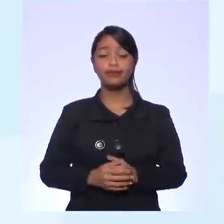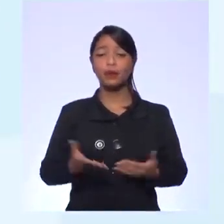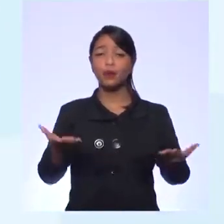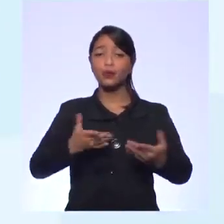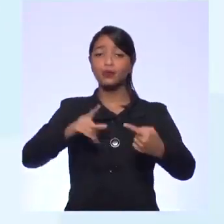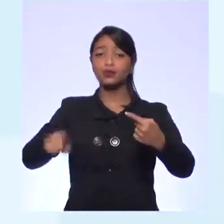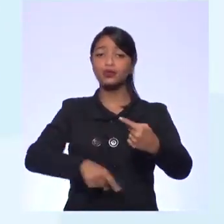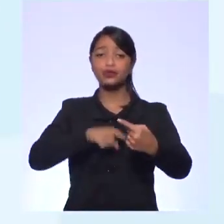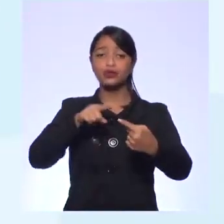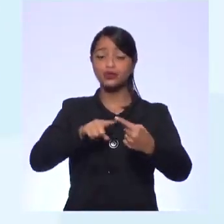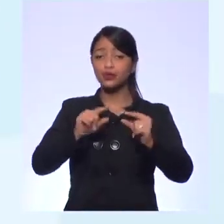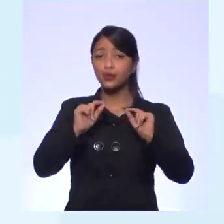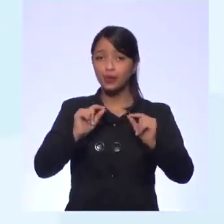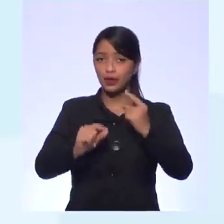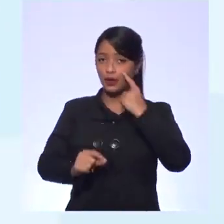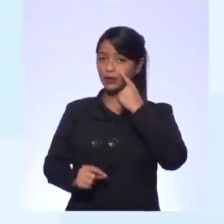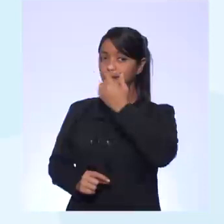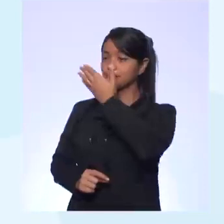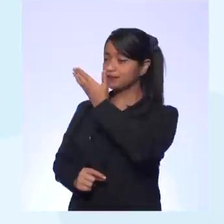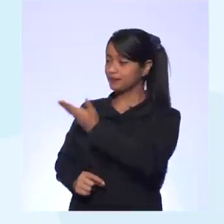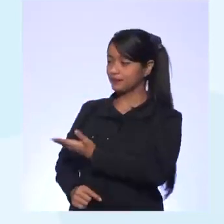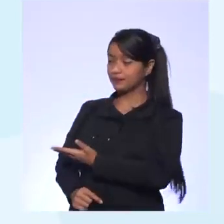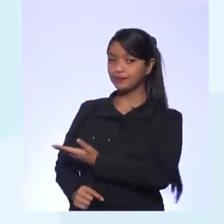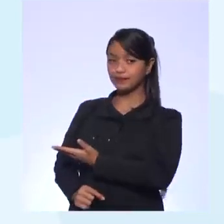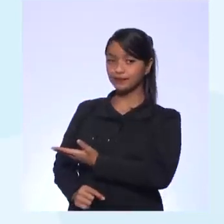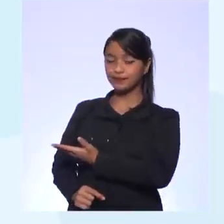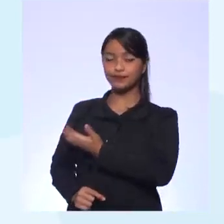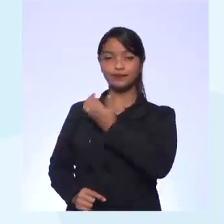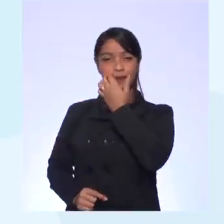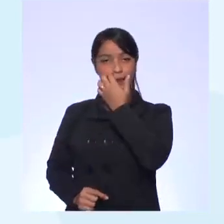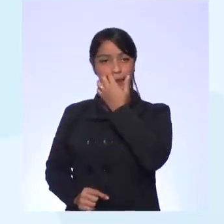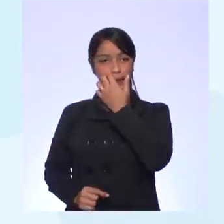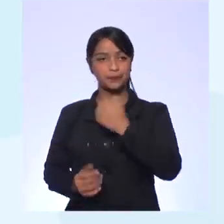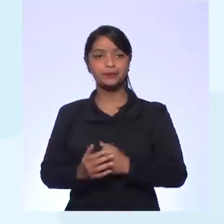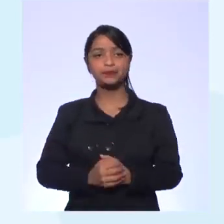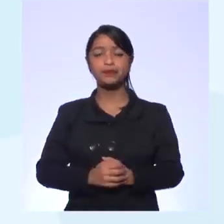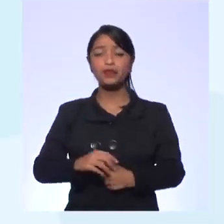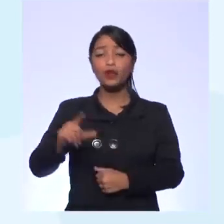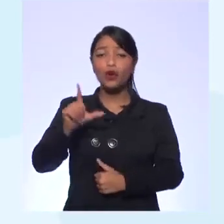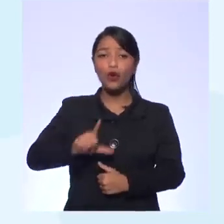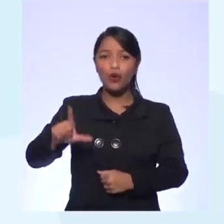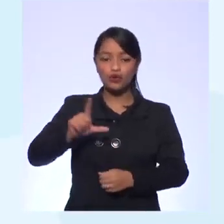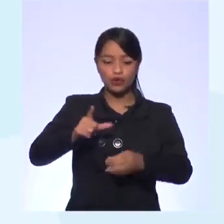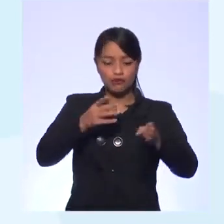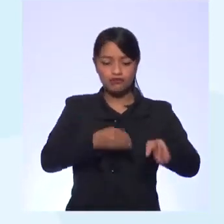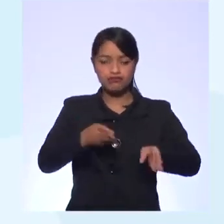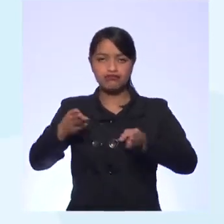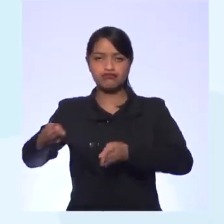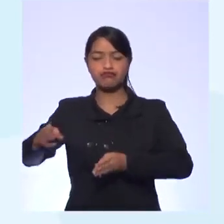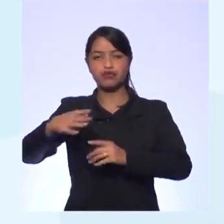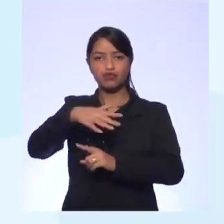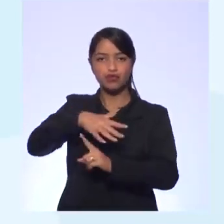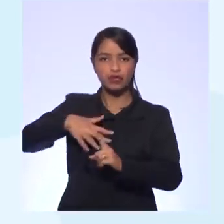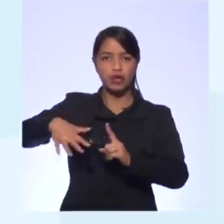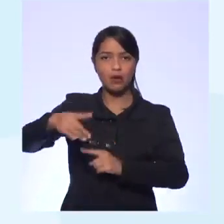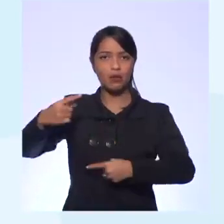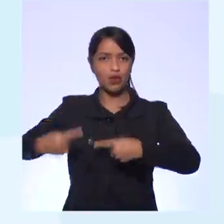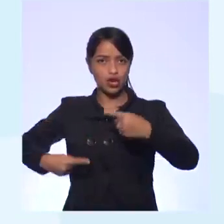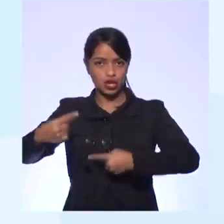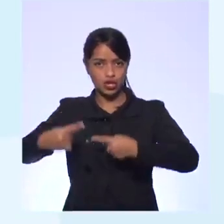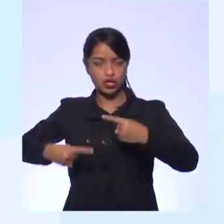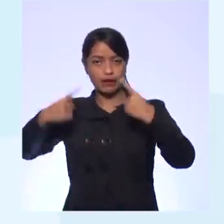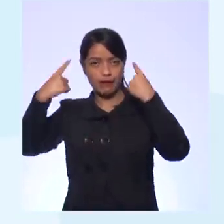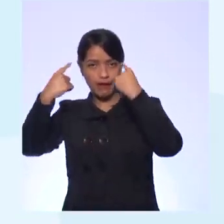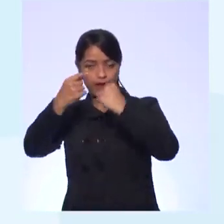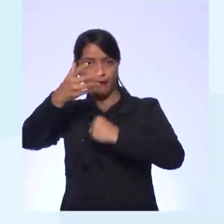trabalhar com vocês são estes: associar as lógicas de organização social e política